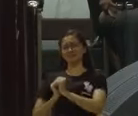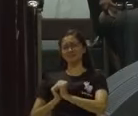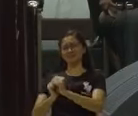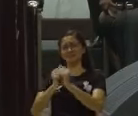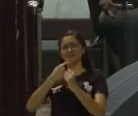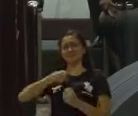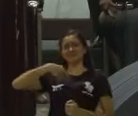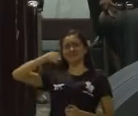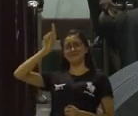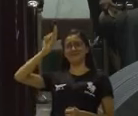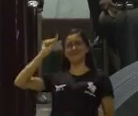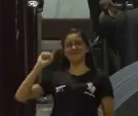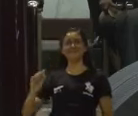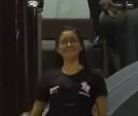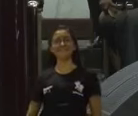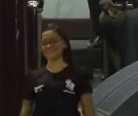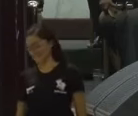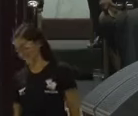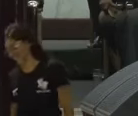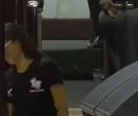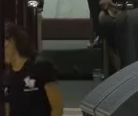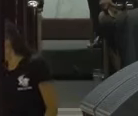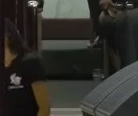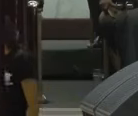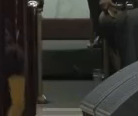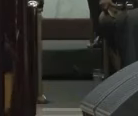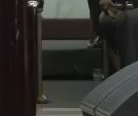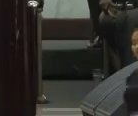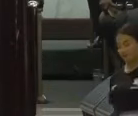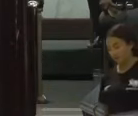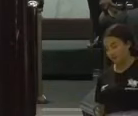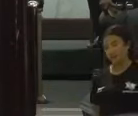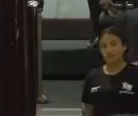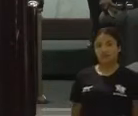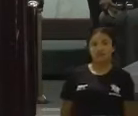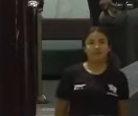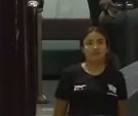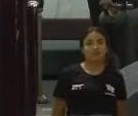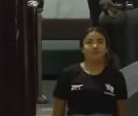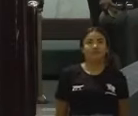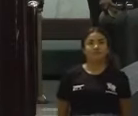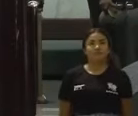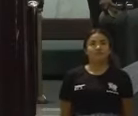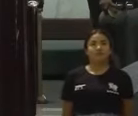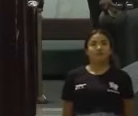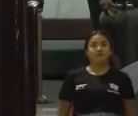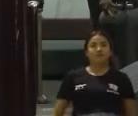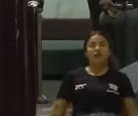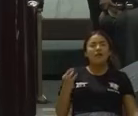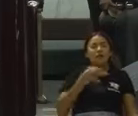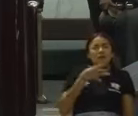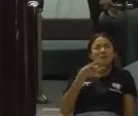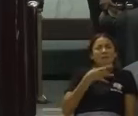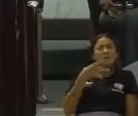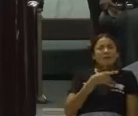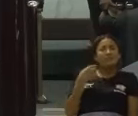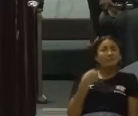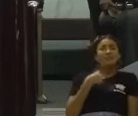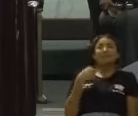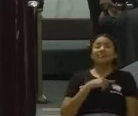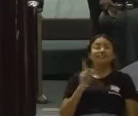vai, eu irei e não temerei, comigo